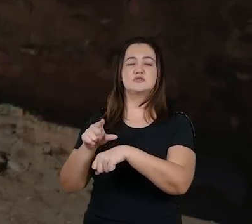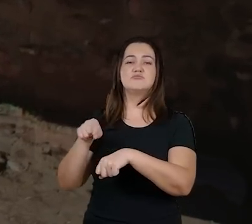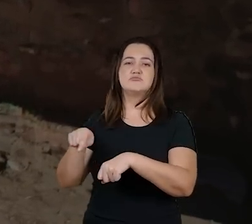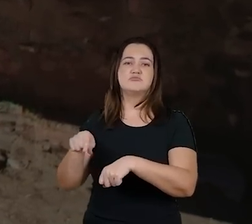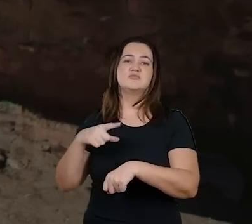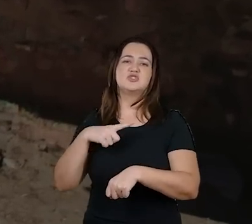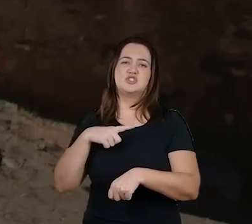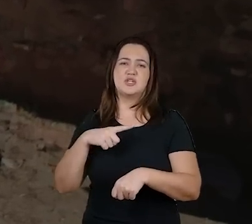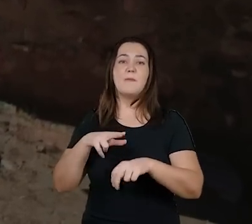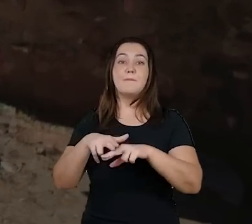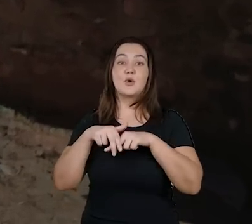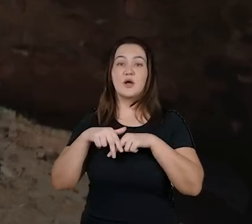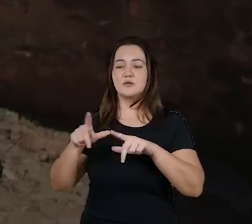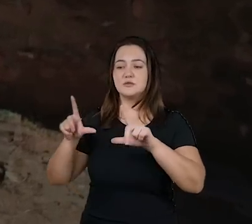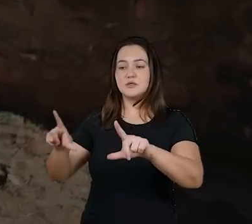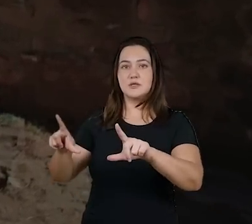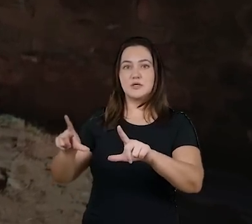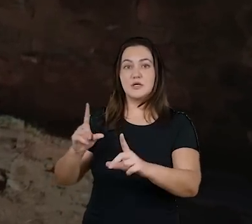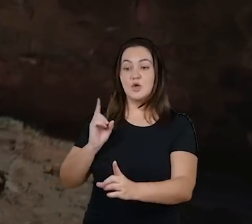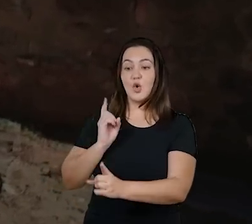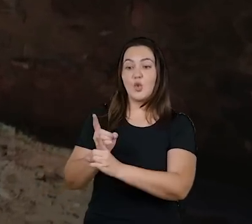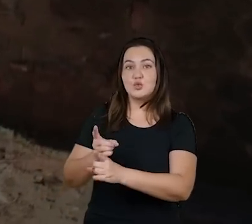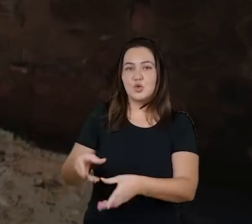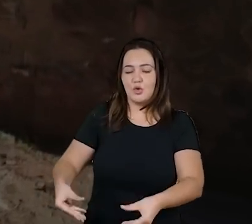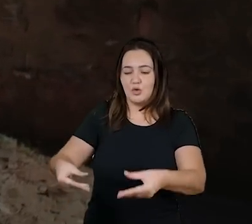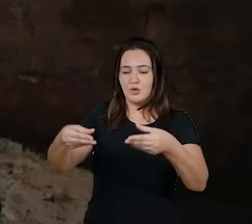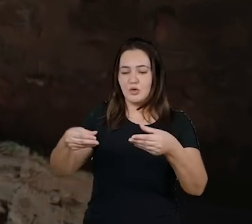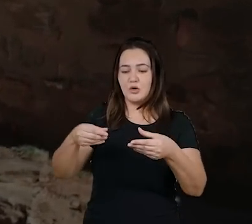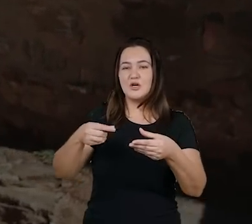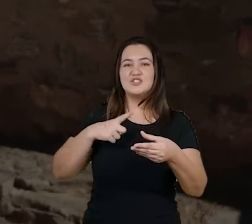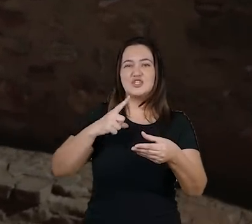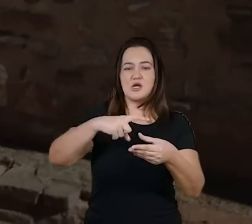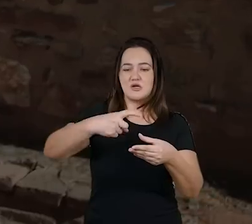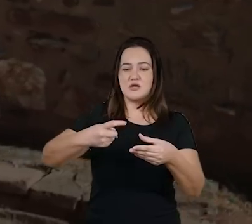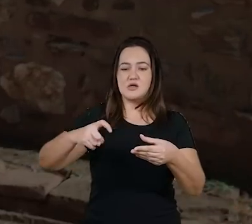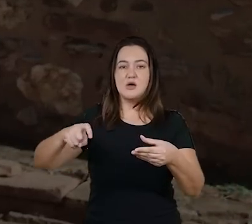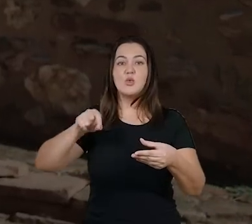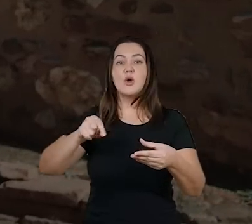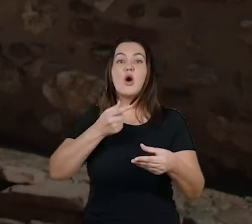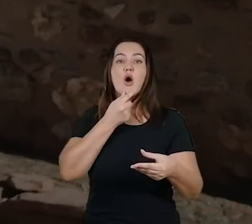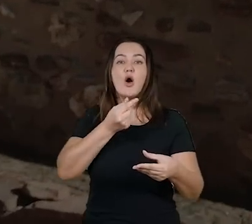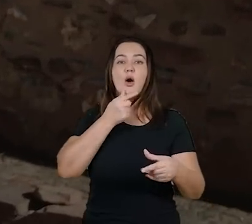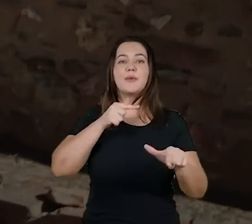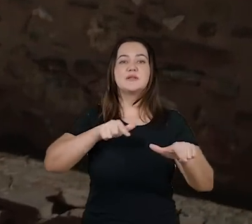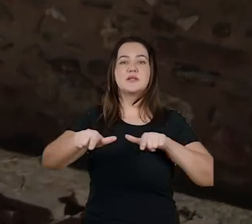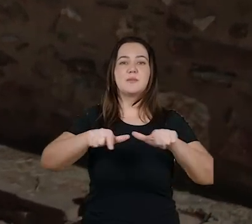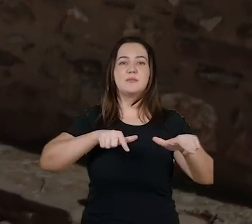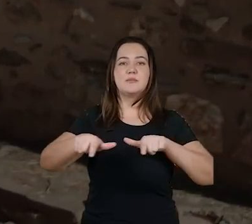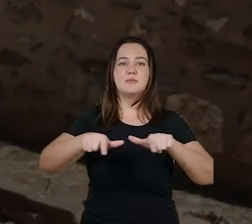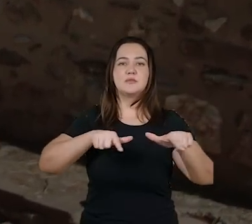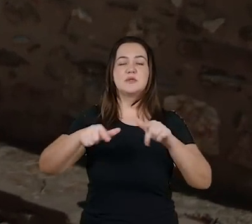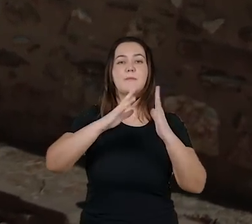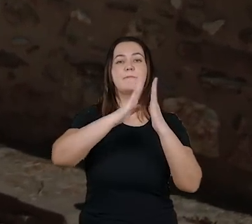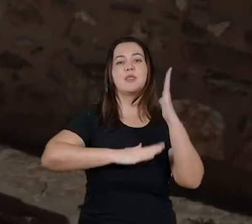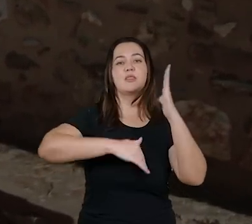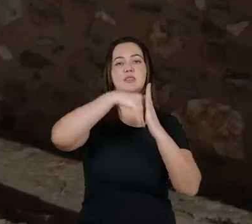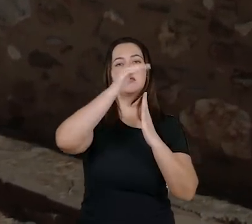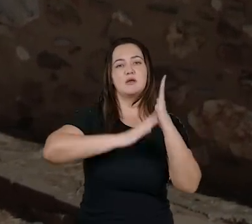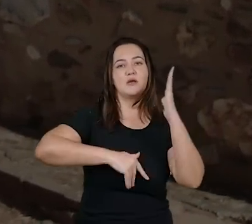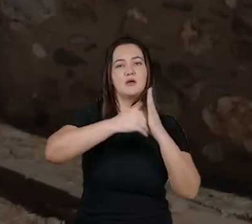nesse lugar. Aqui, de acordo com uma inscrição que eles encontraram, era a loja de um homem que trabalhava